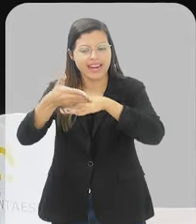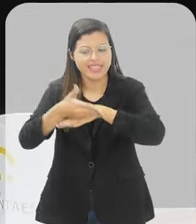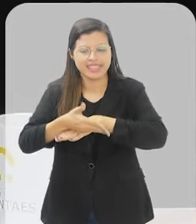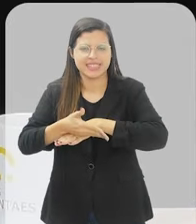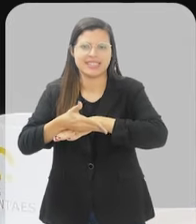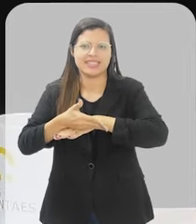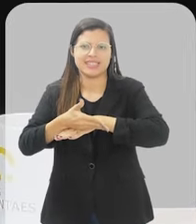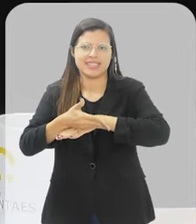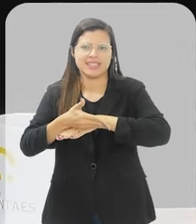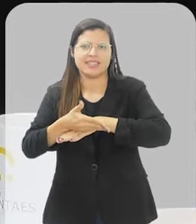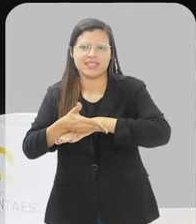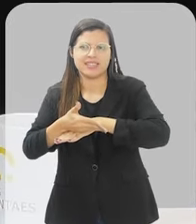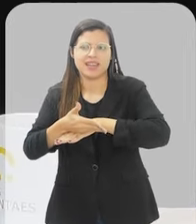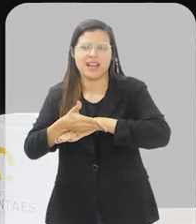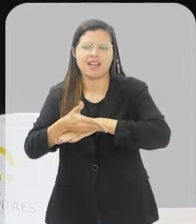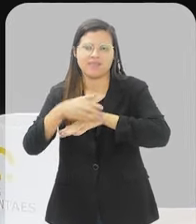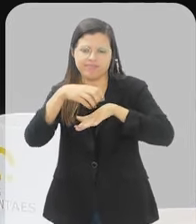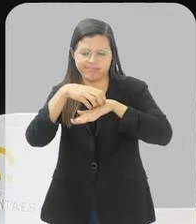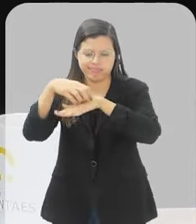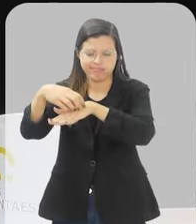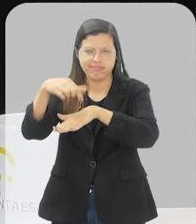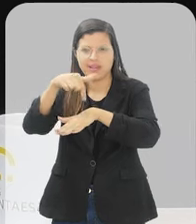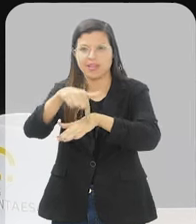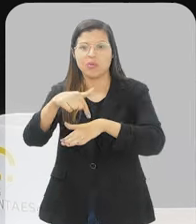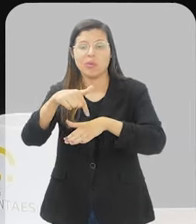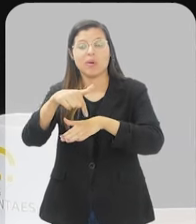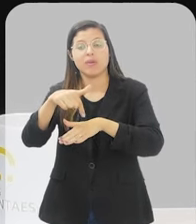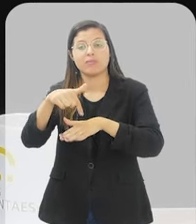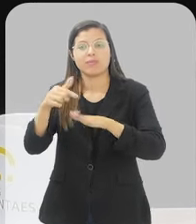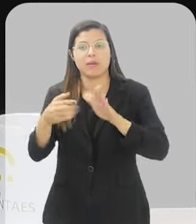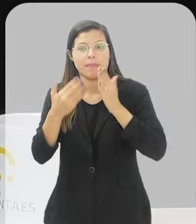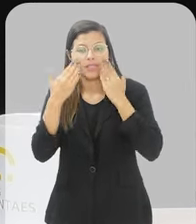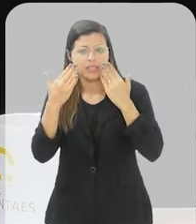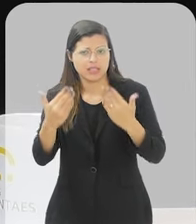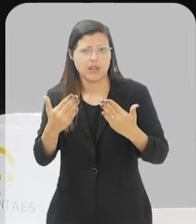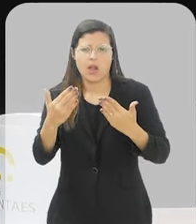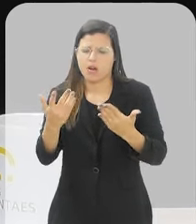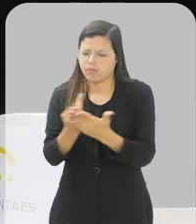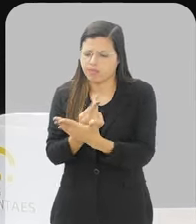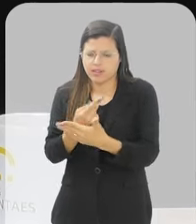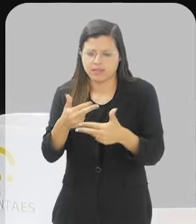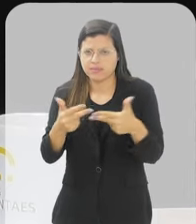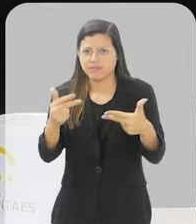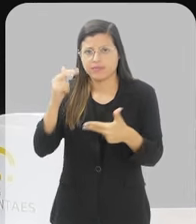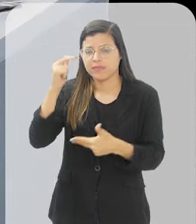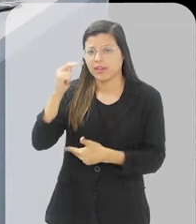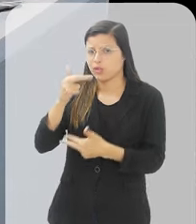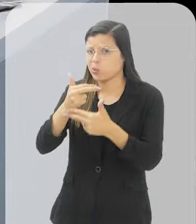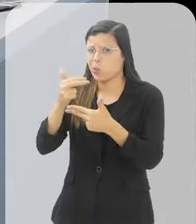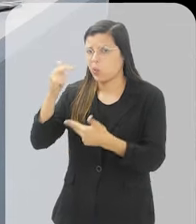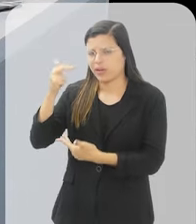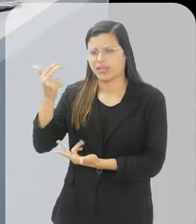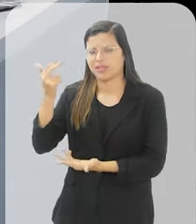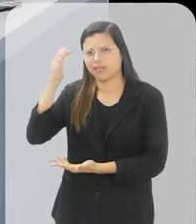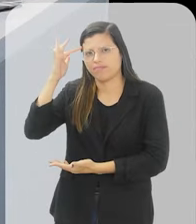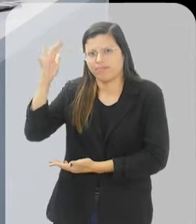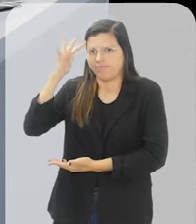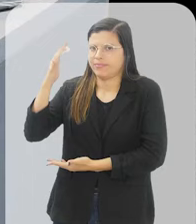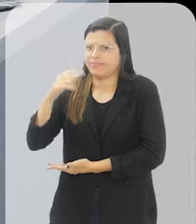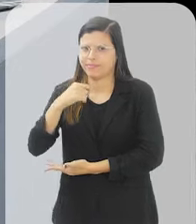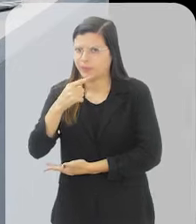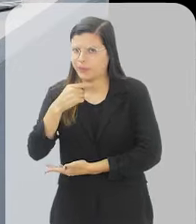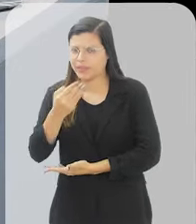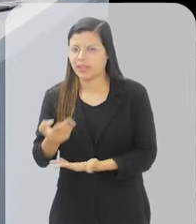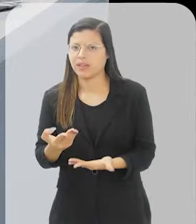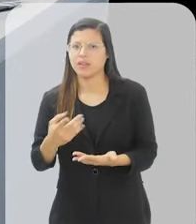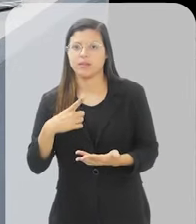no palco, que é a Marquês de Sapucaí, muita coisa acontece que vocês não imaginam. Então, o que a gente entende é que você tem